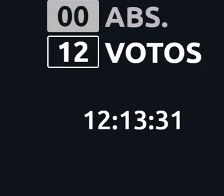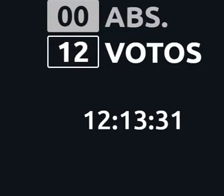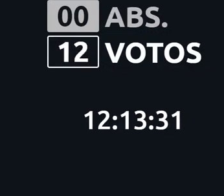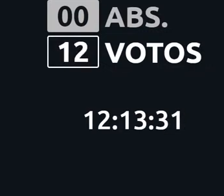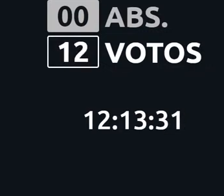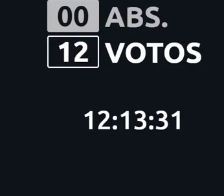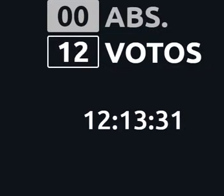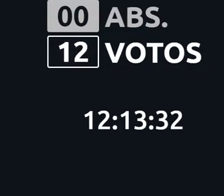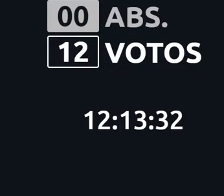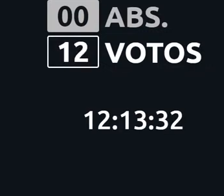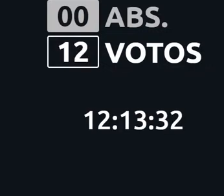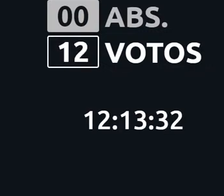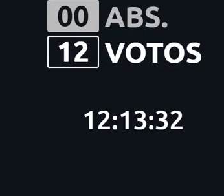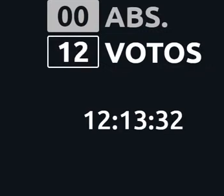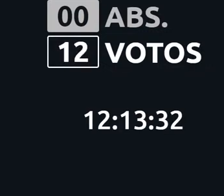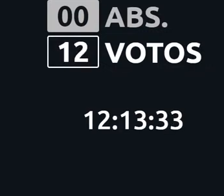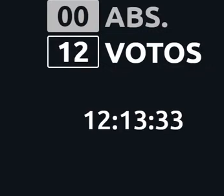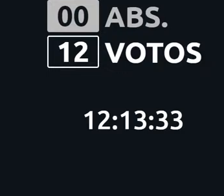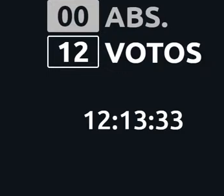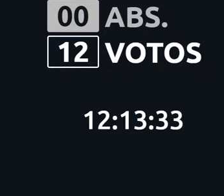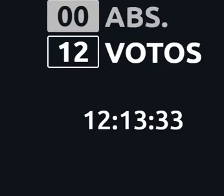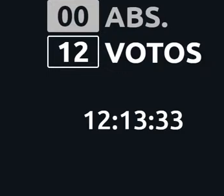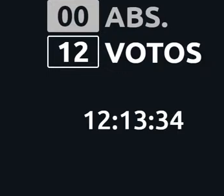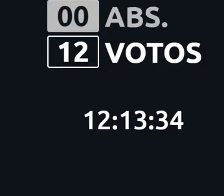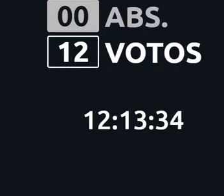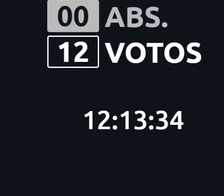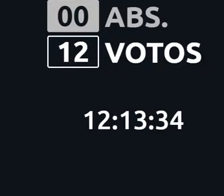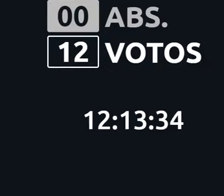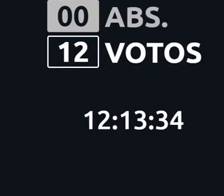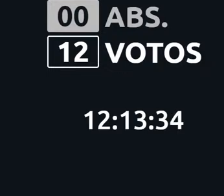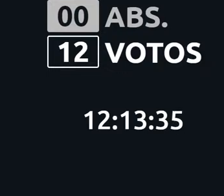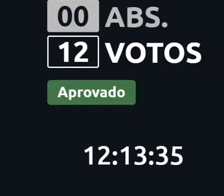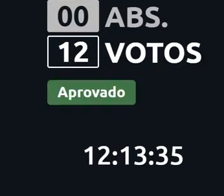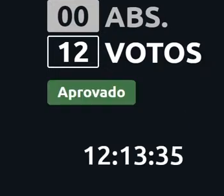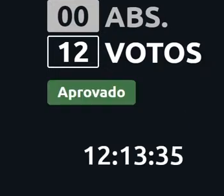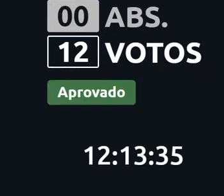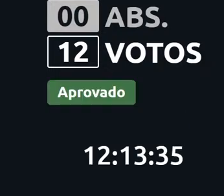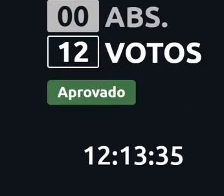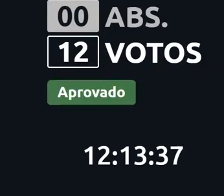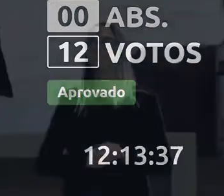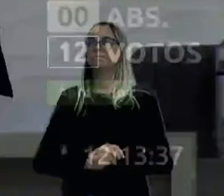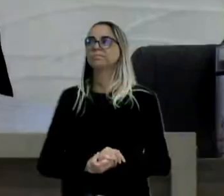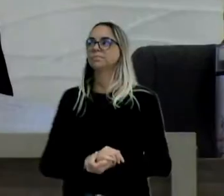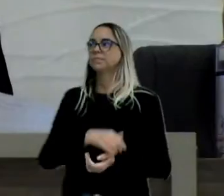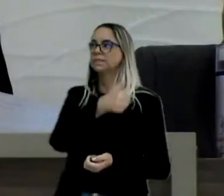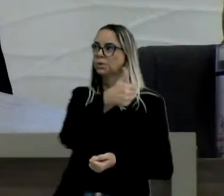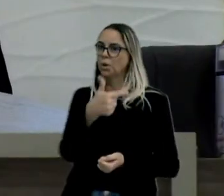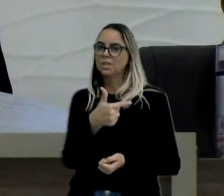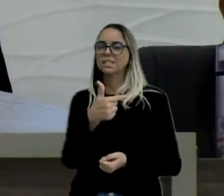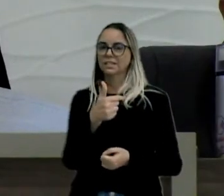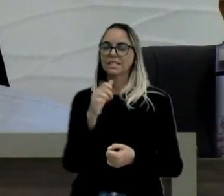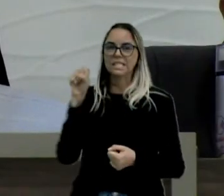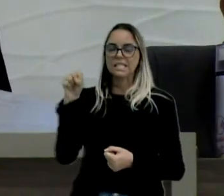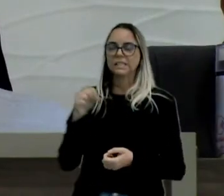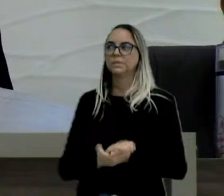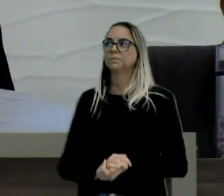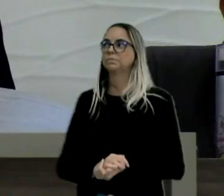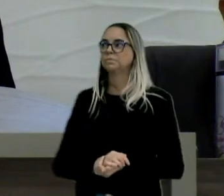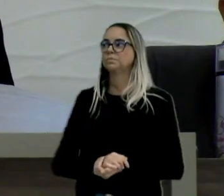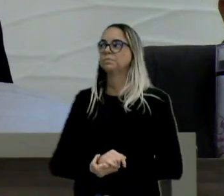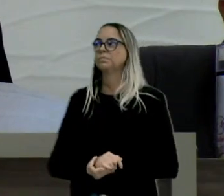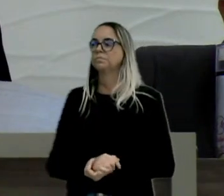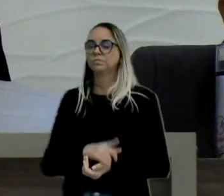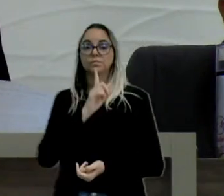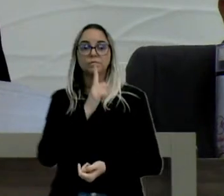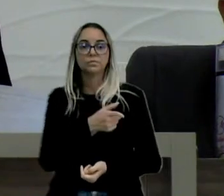votação aprovado por unanimidade 12 votos a zero indicação 64